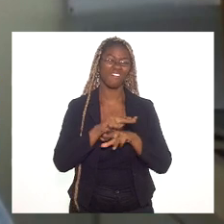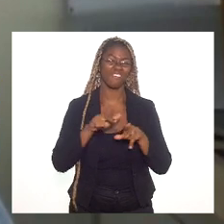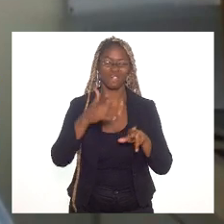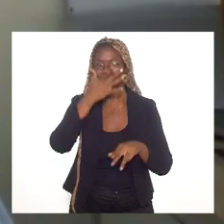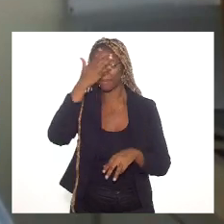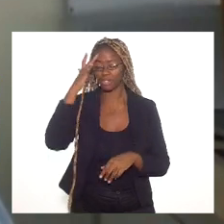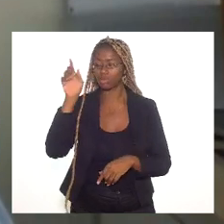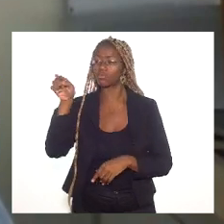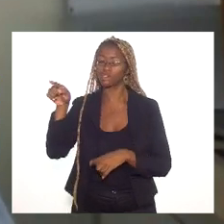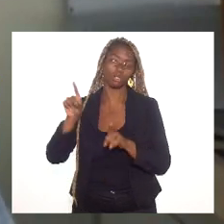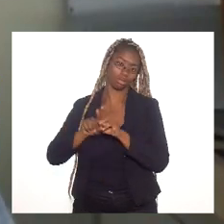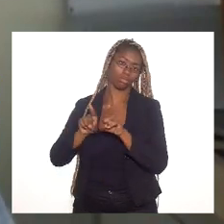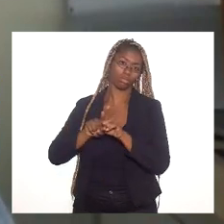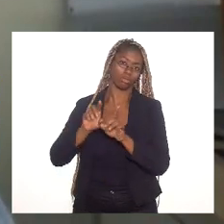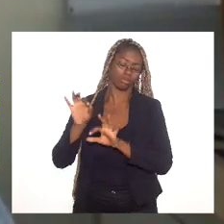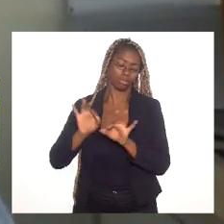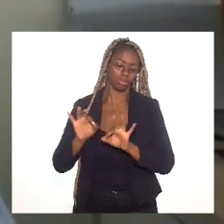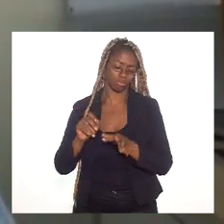Vossa Excelência,